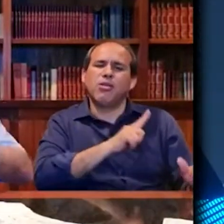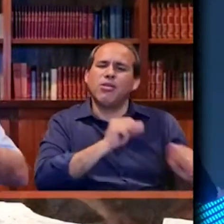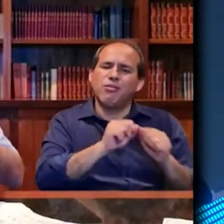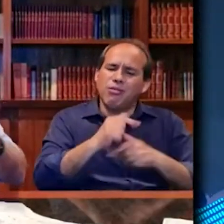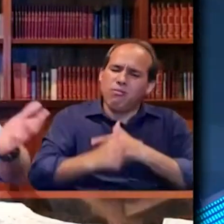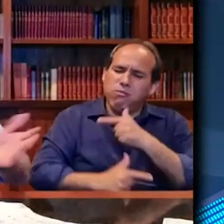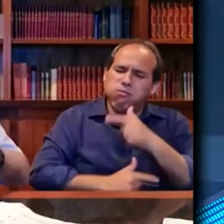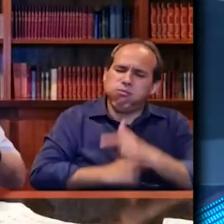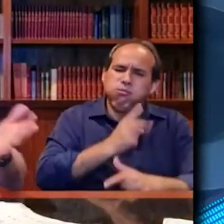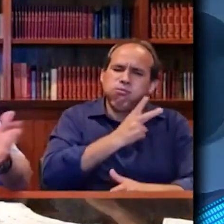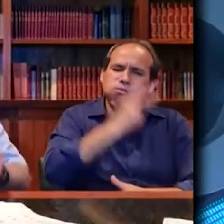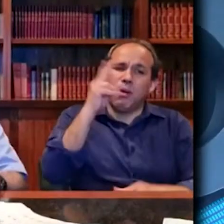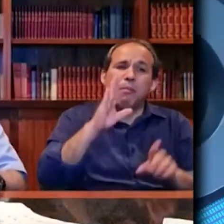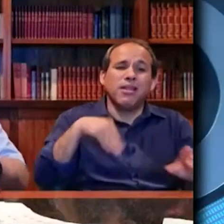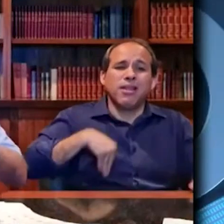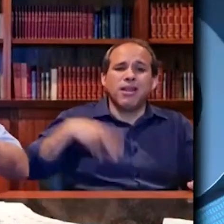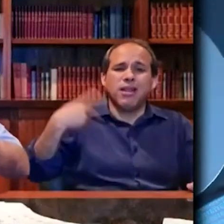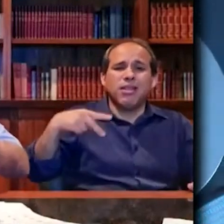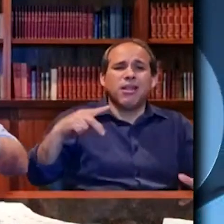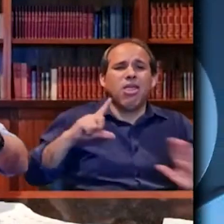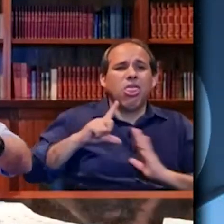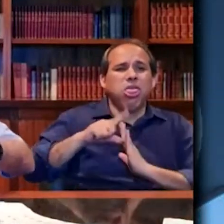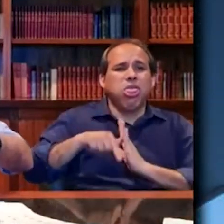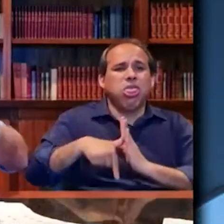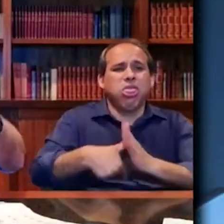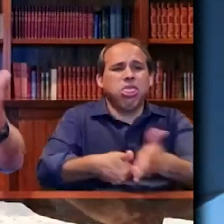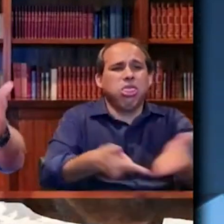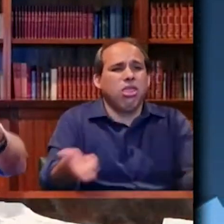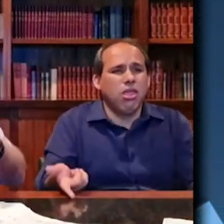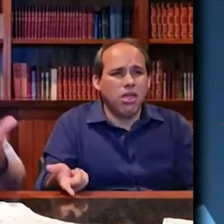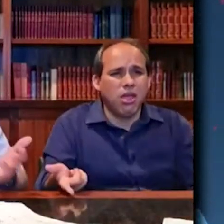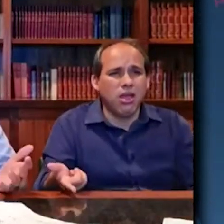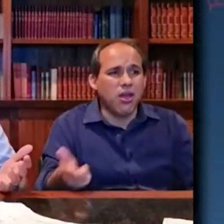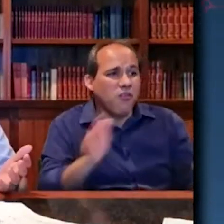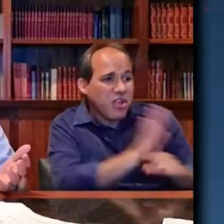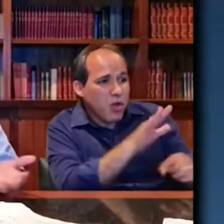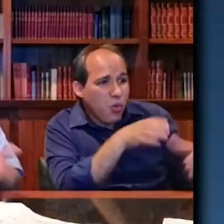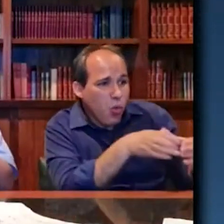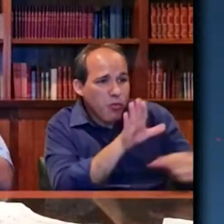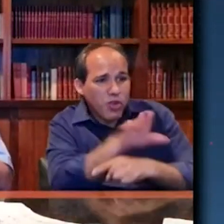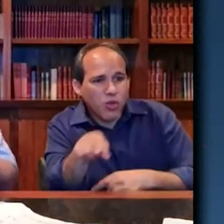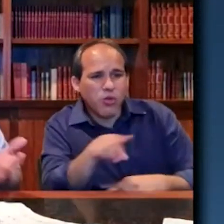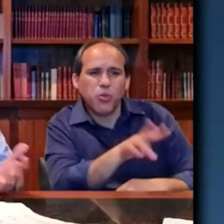vai reavaliar a sua posição. E aí entra, né,